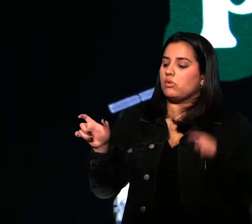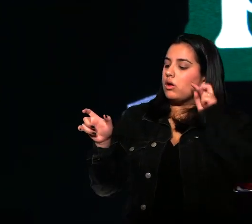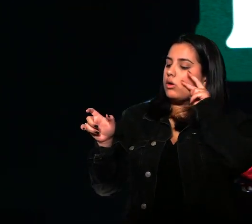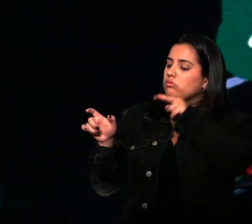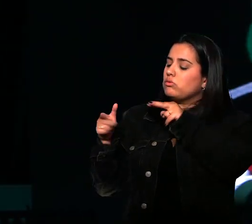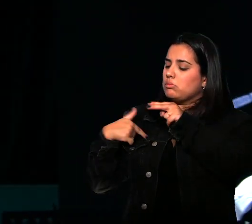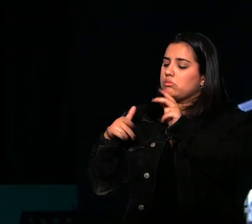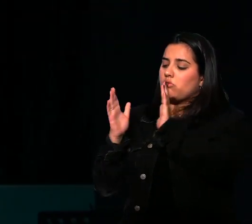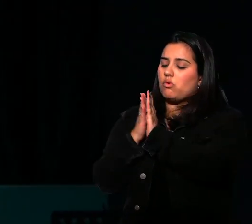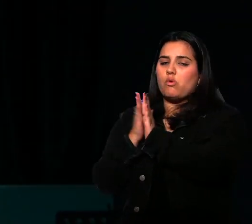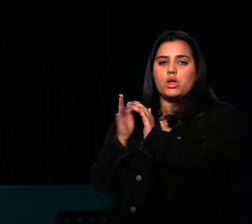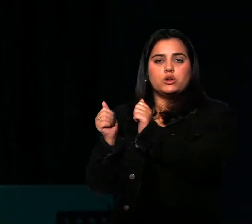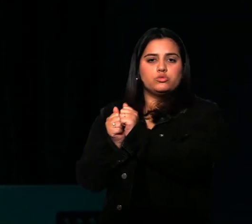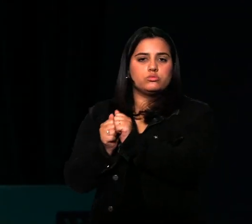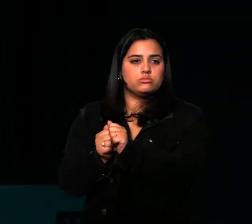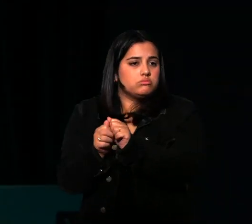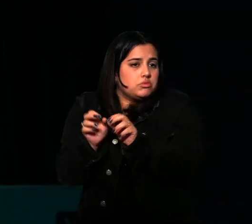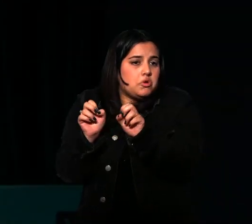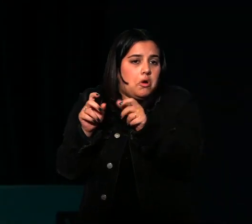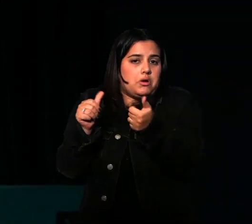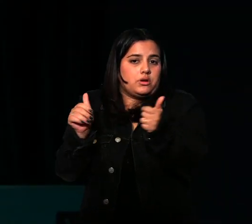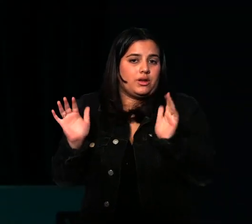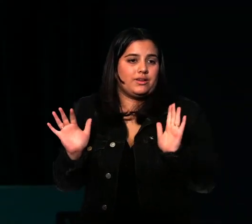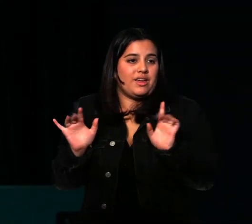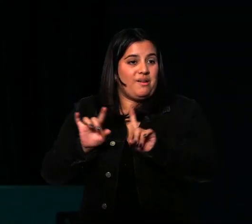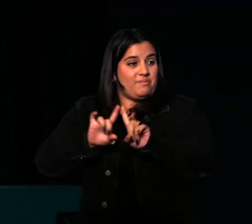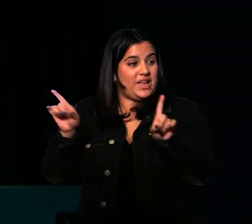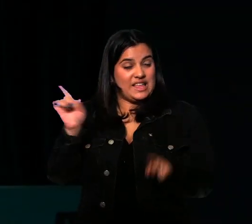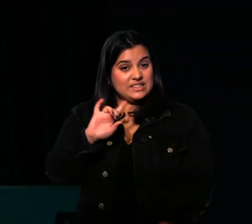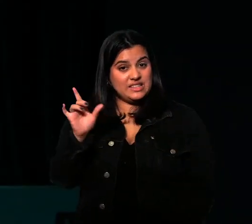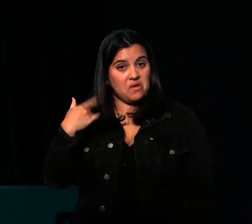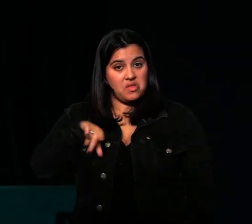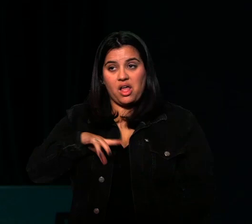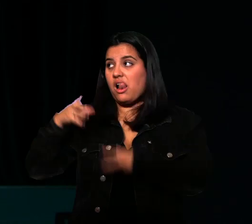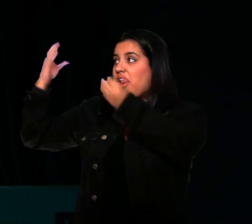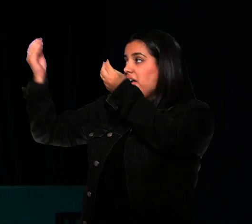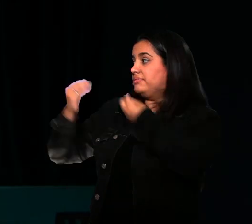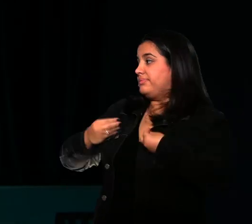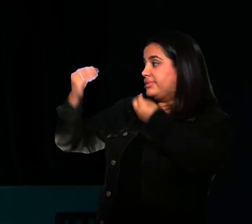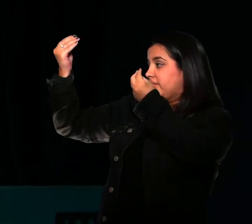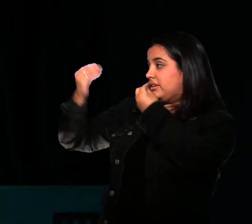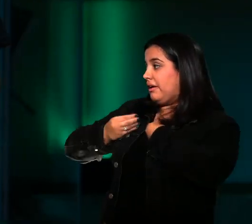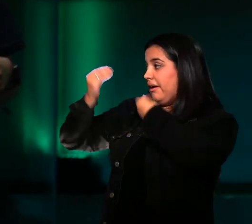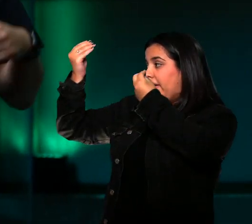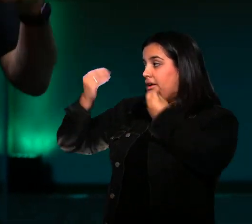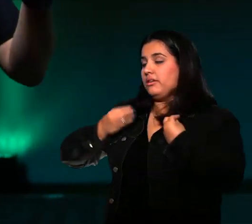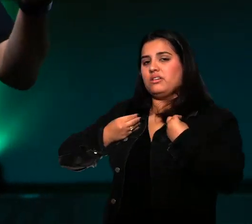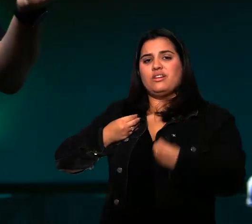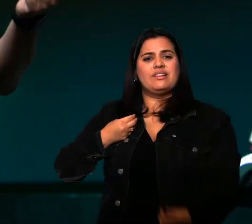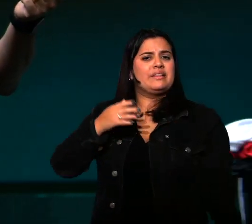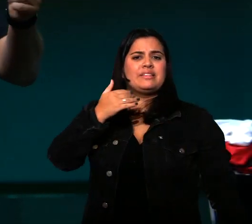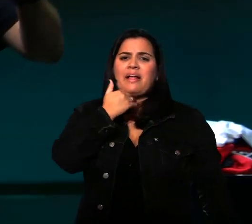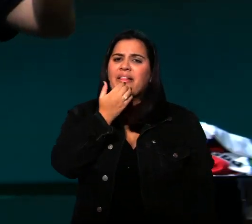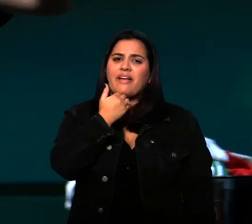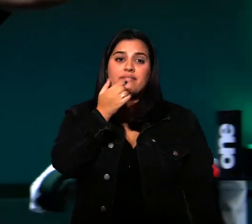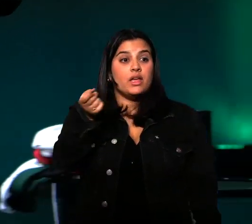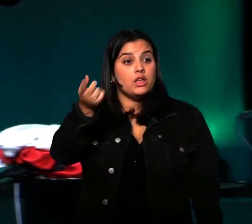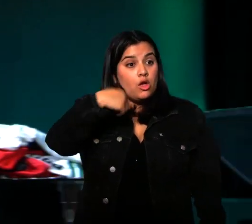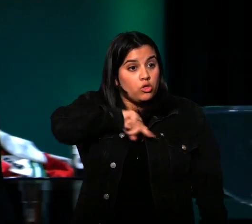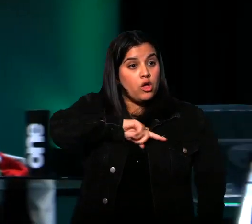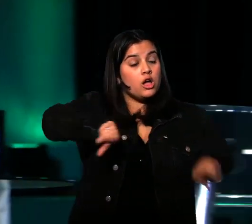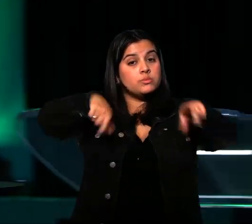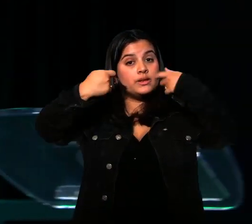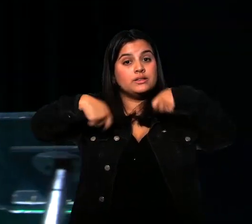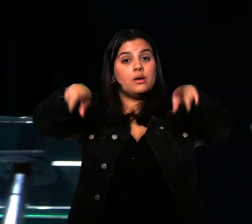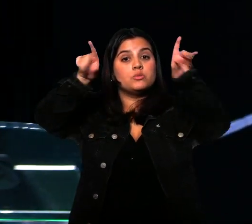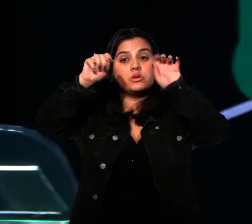e pronto. Mas a gente vem para receber. Quando o que a gente vem fazer aqui é vir prestar um culto ao Senhor. E prestar um culto ao Senhor,